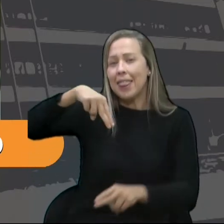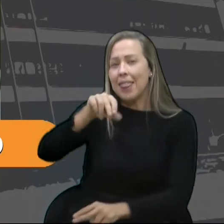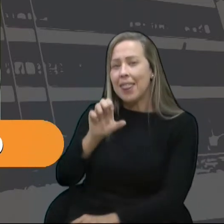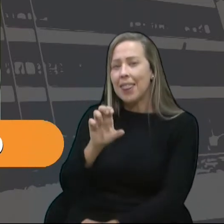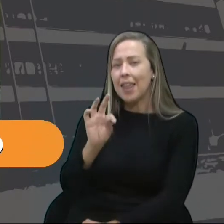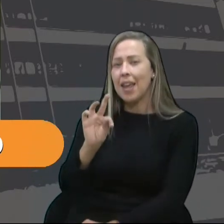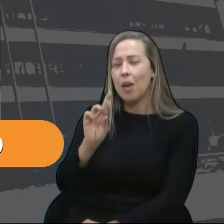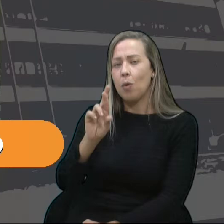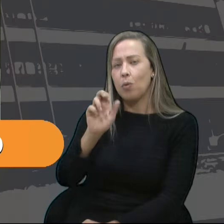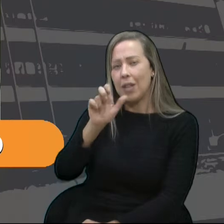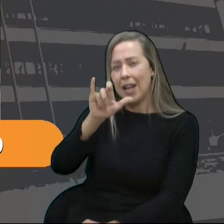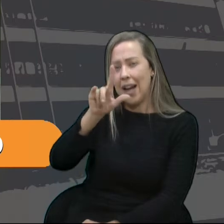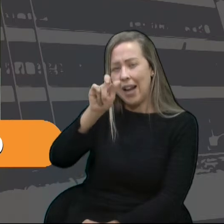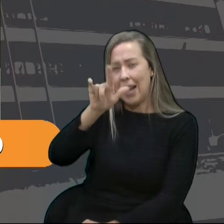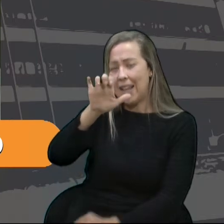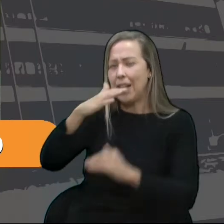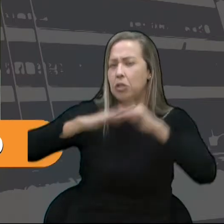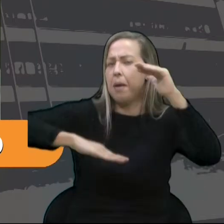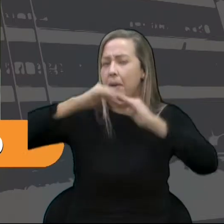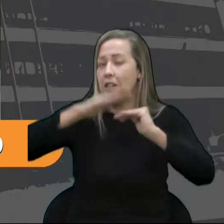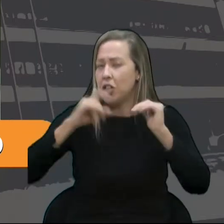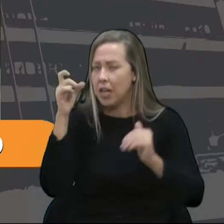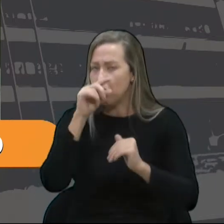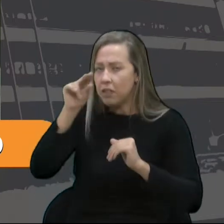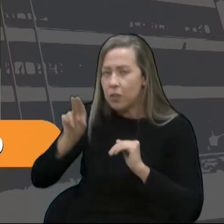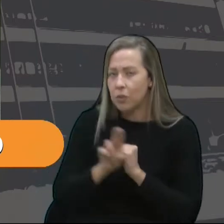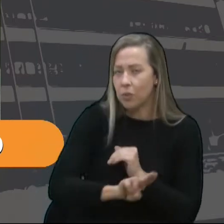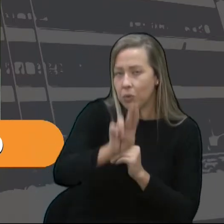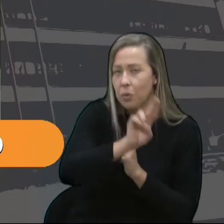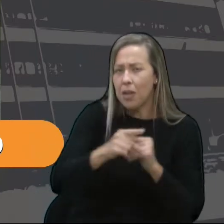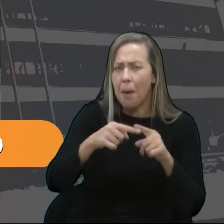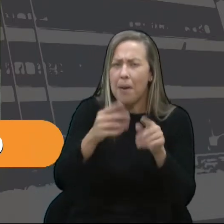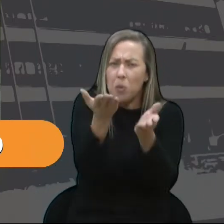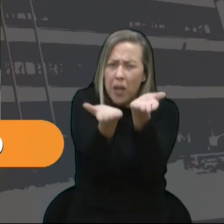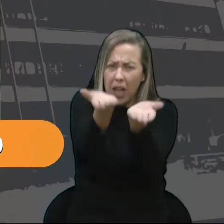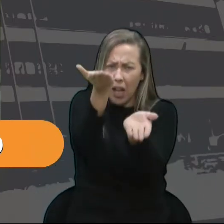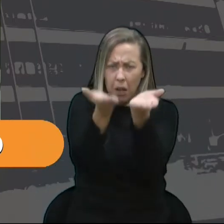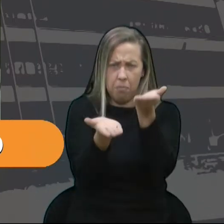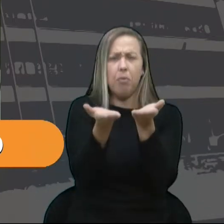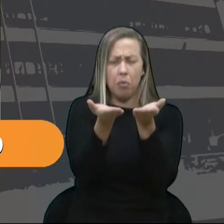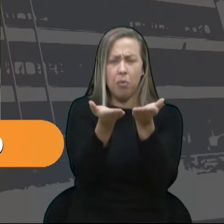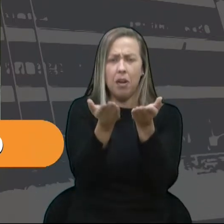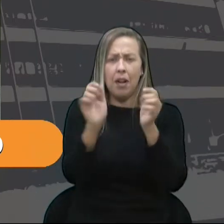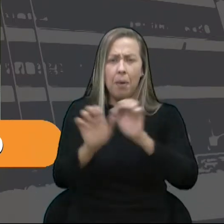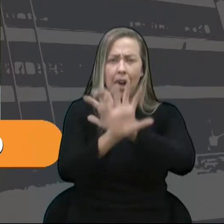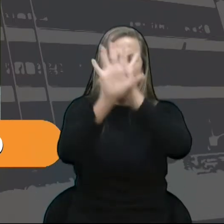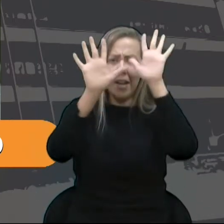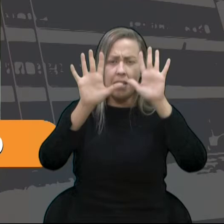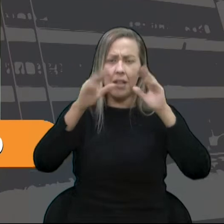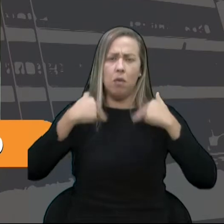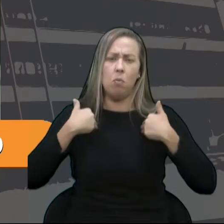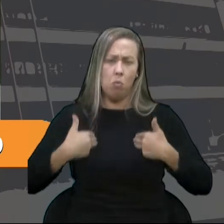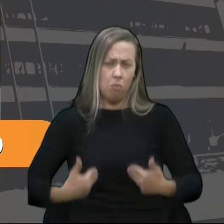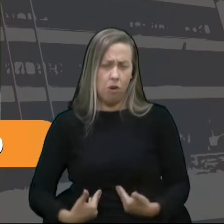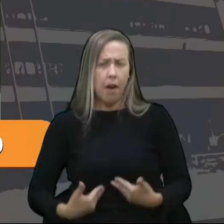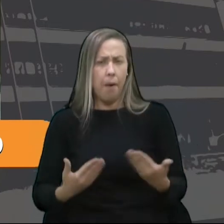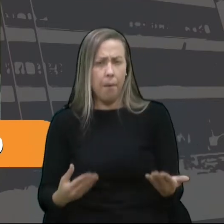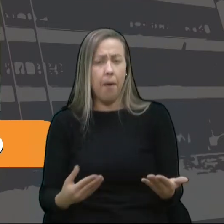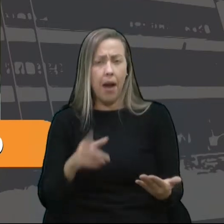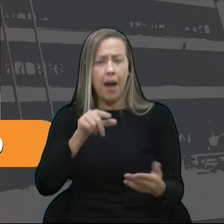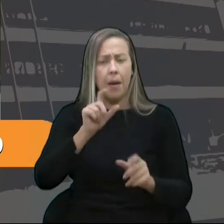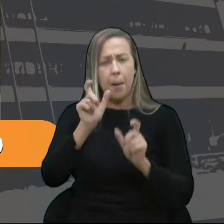difícil você aplicar na prática, mas um equilíbrio, né? E ponderação. Enfim, eram essas as